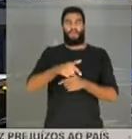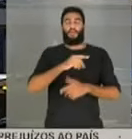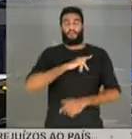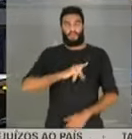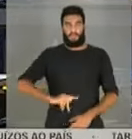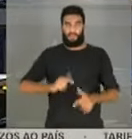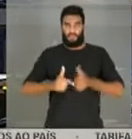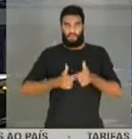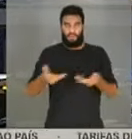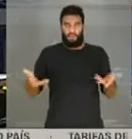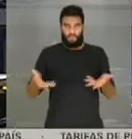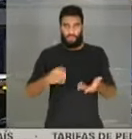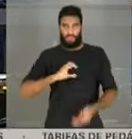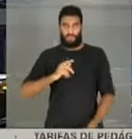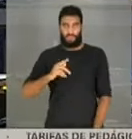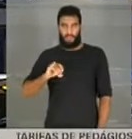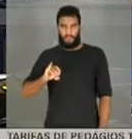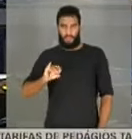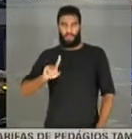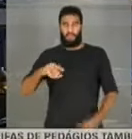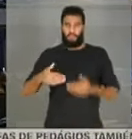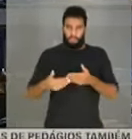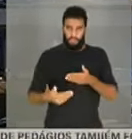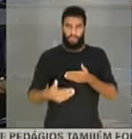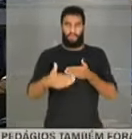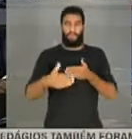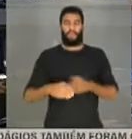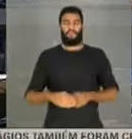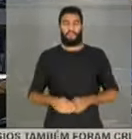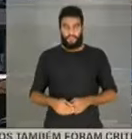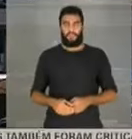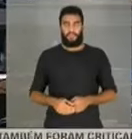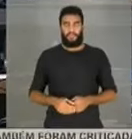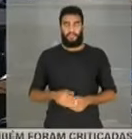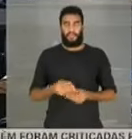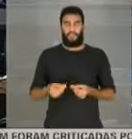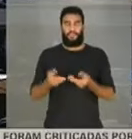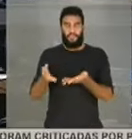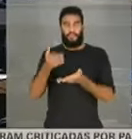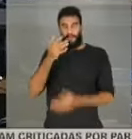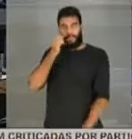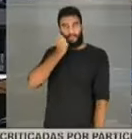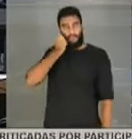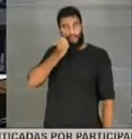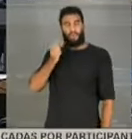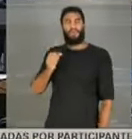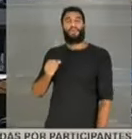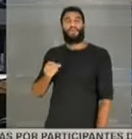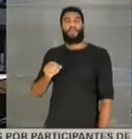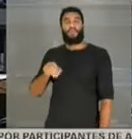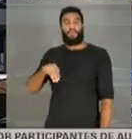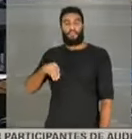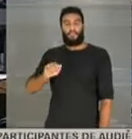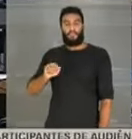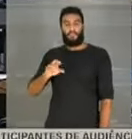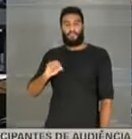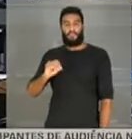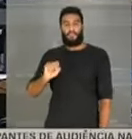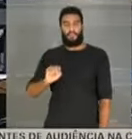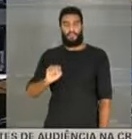trabalhos e, a partir daí, ele passa a palavra ao senador Marcos